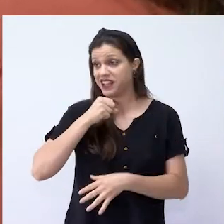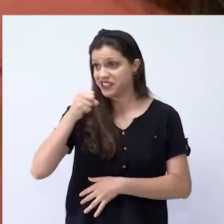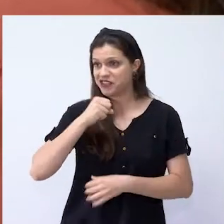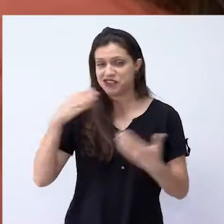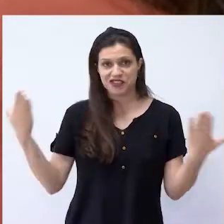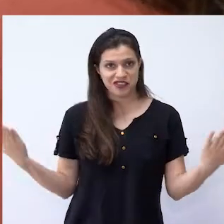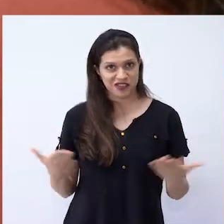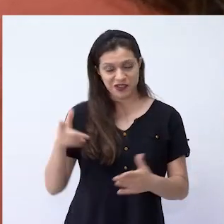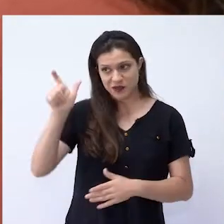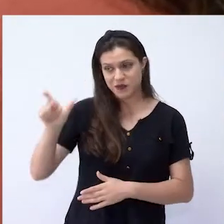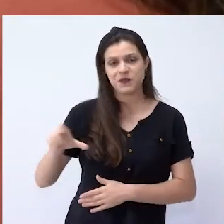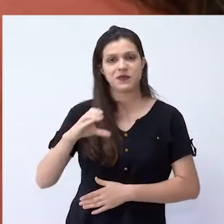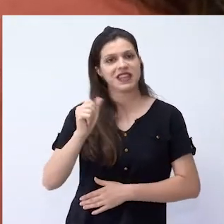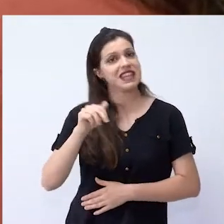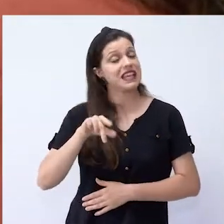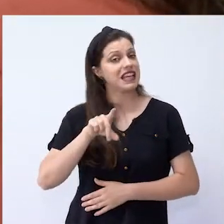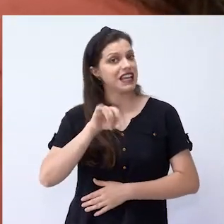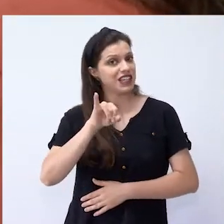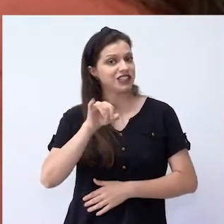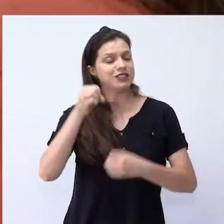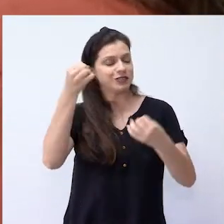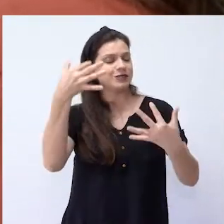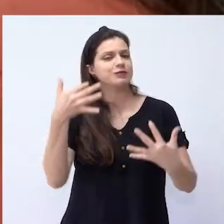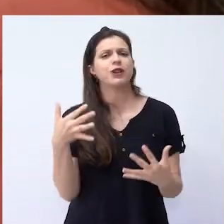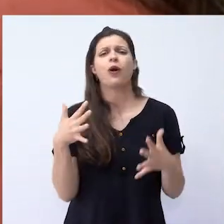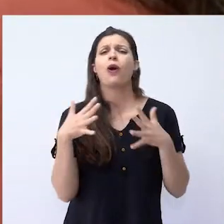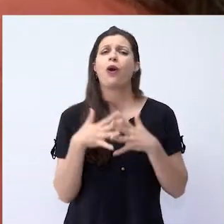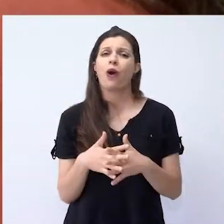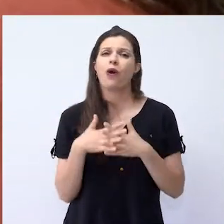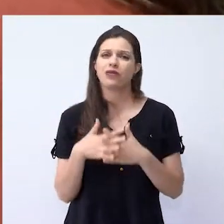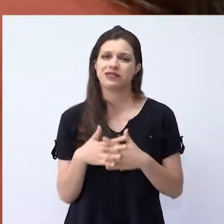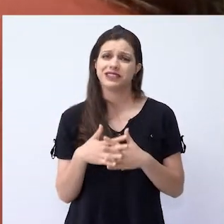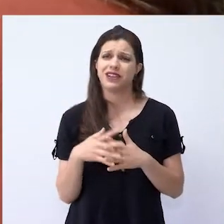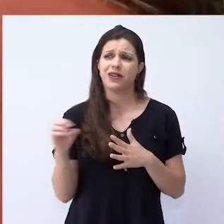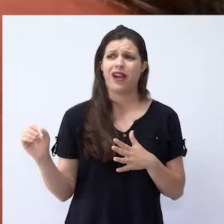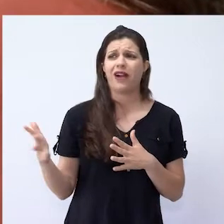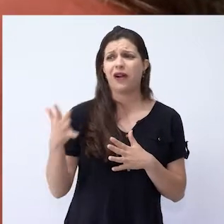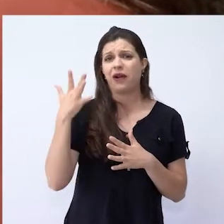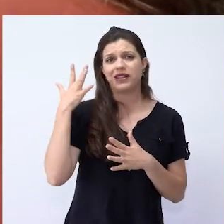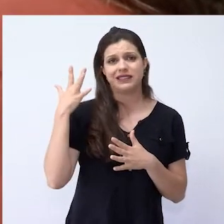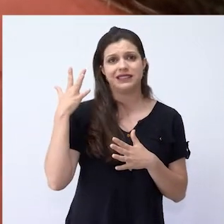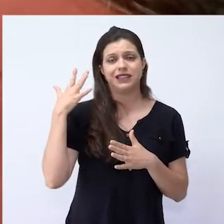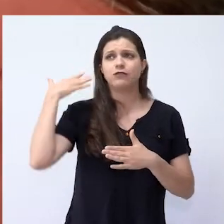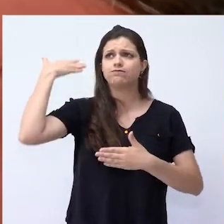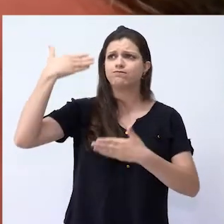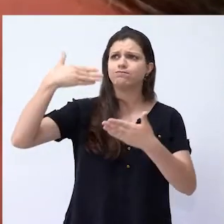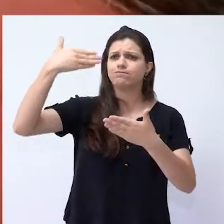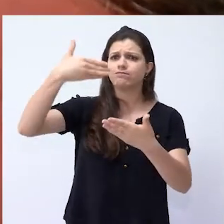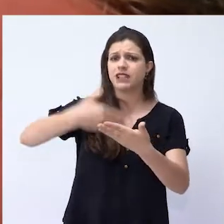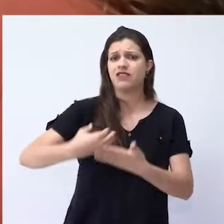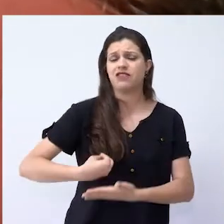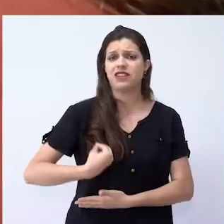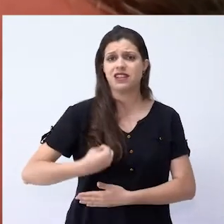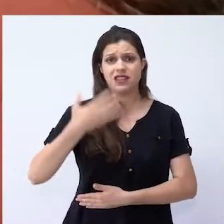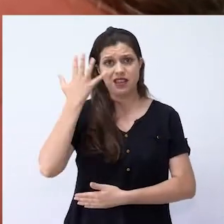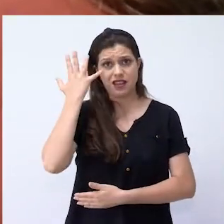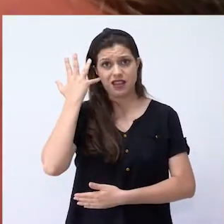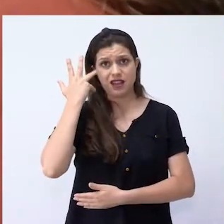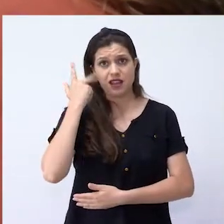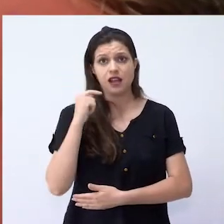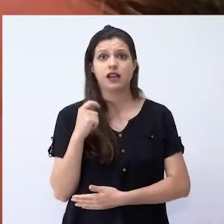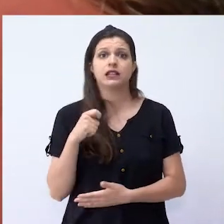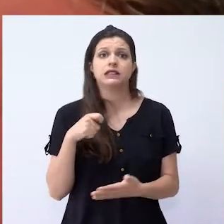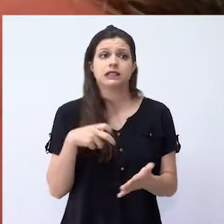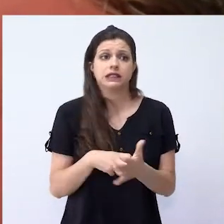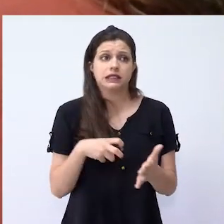clara da nossa entrevistada de hoje, doutora Cândice Arósio, sobre essa confusão que pode acontecer, né, na trajetória de vida de uma criança